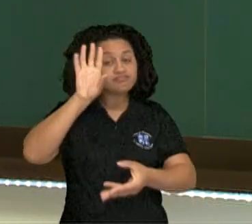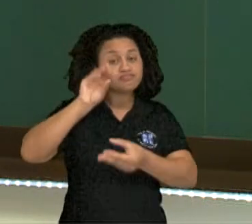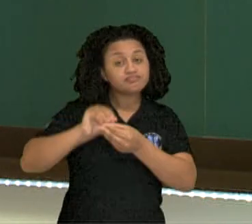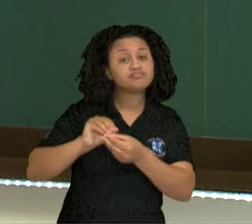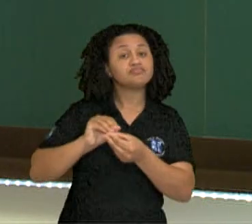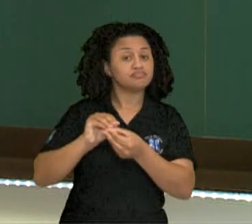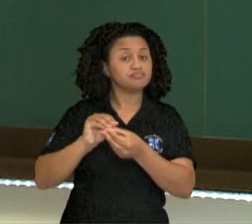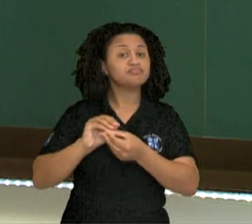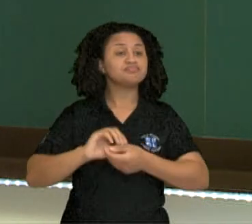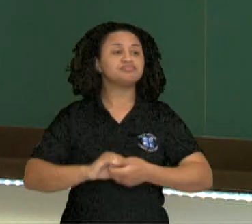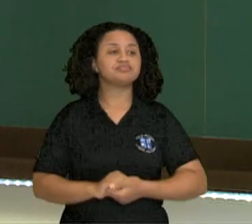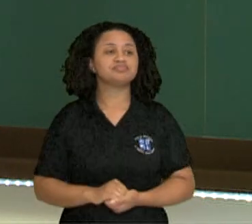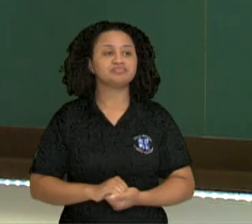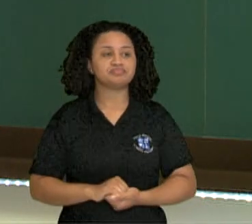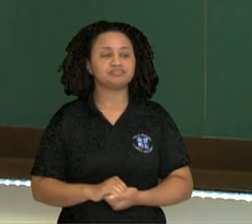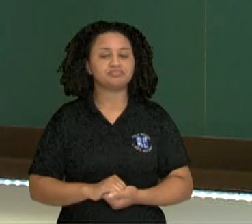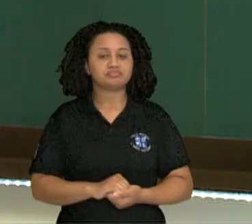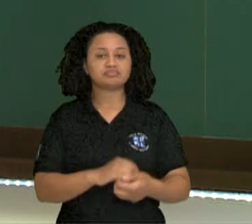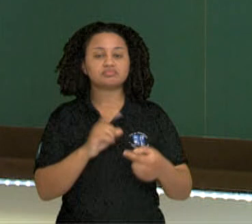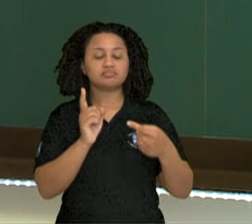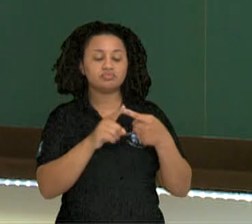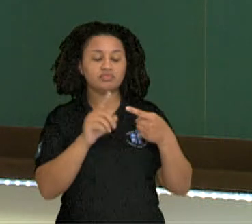a prova de que